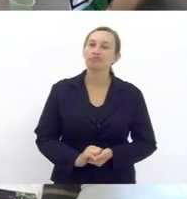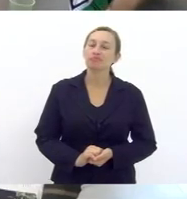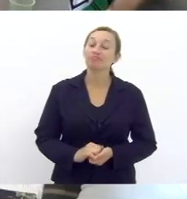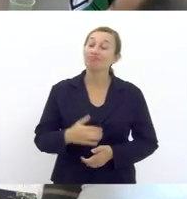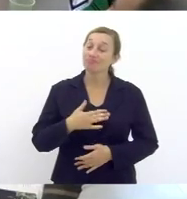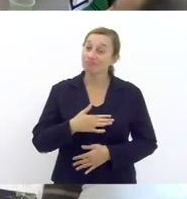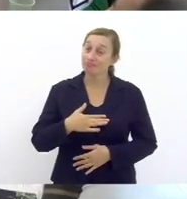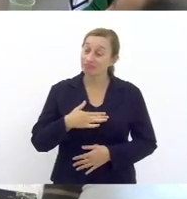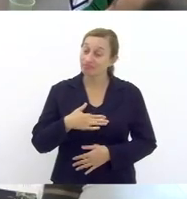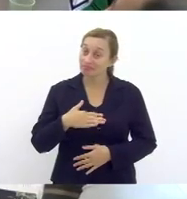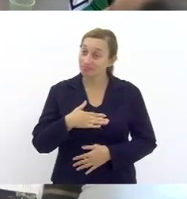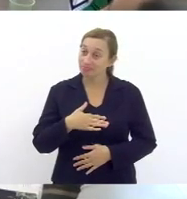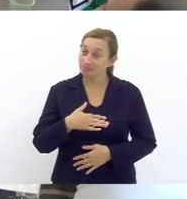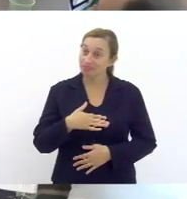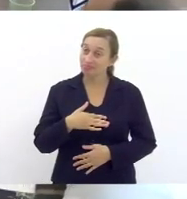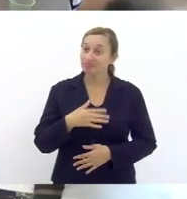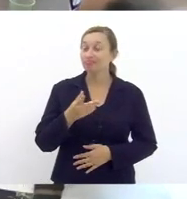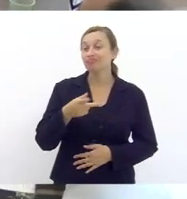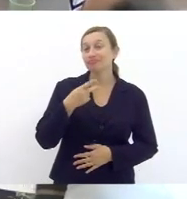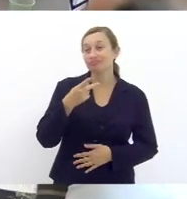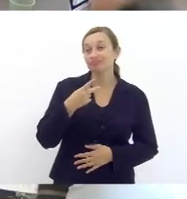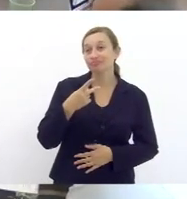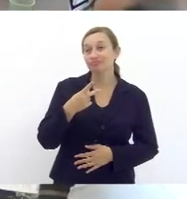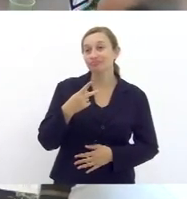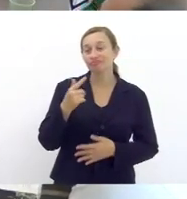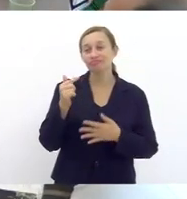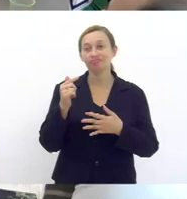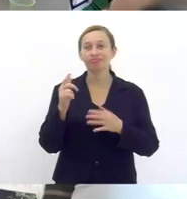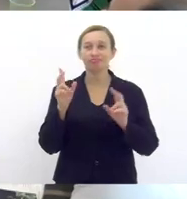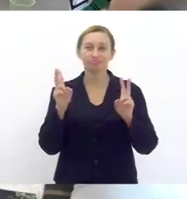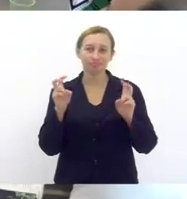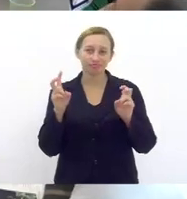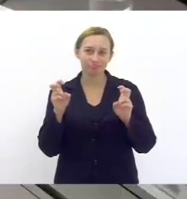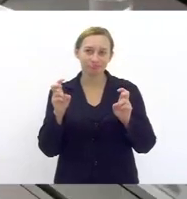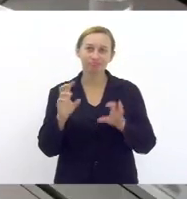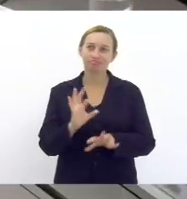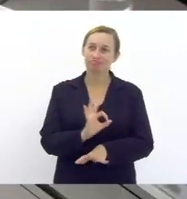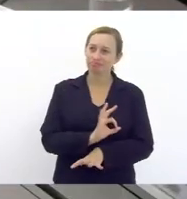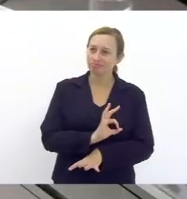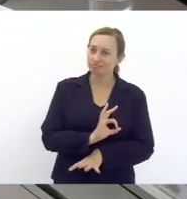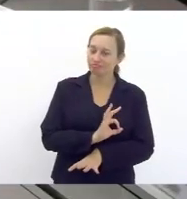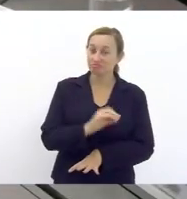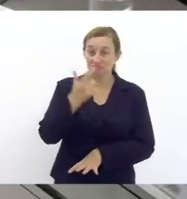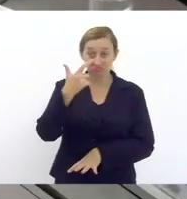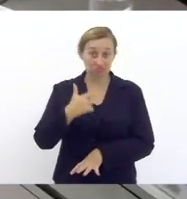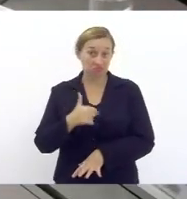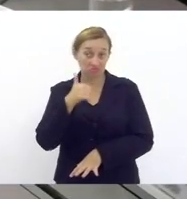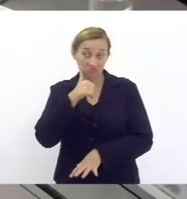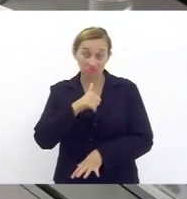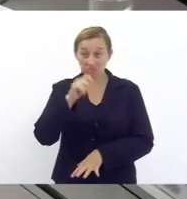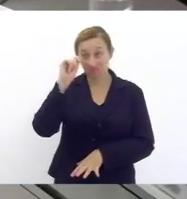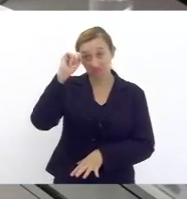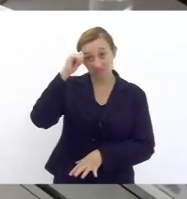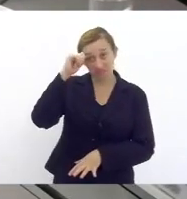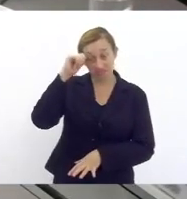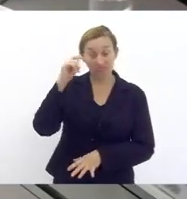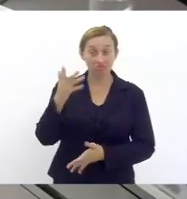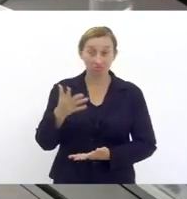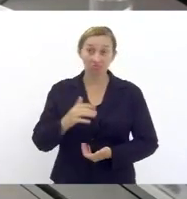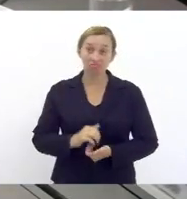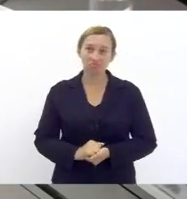eu gostaria de primeiro falar dessas questões policiais né Eu sou uma mulher preta que